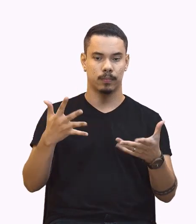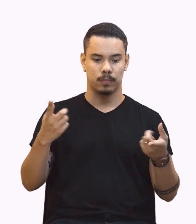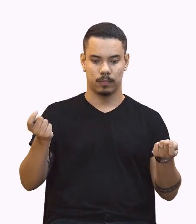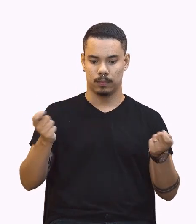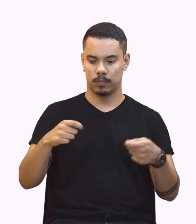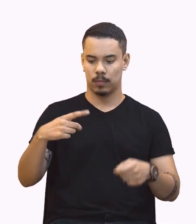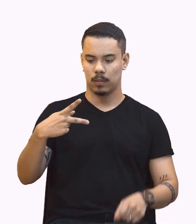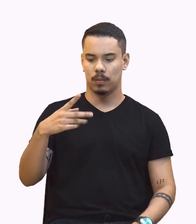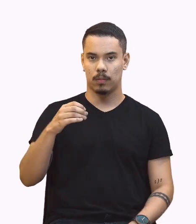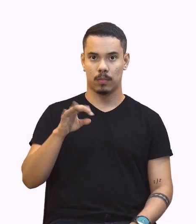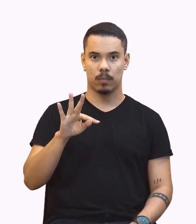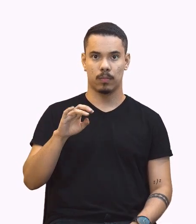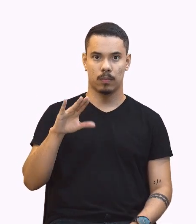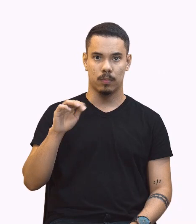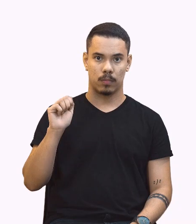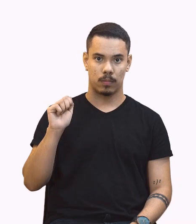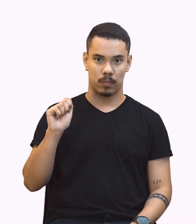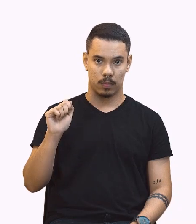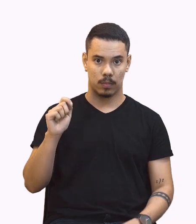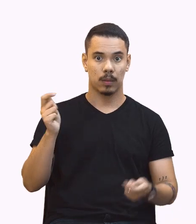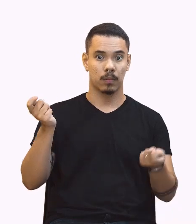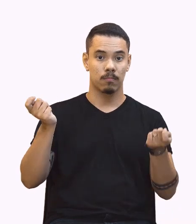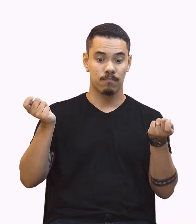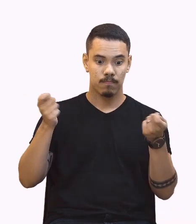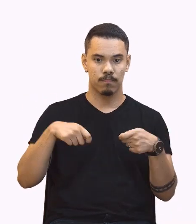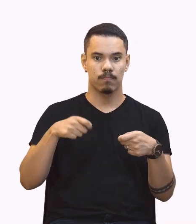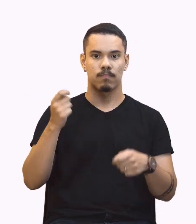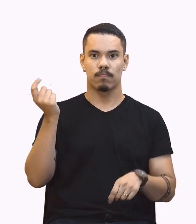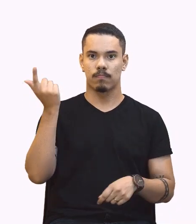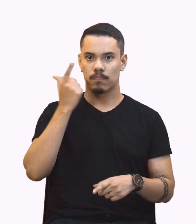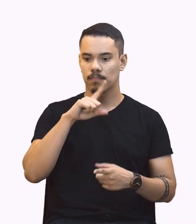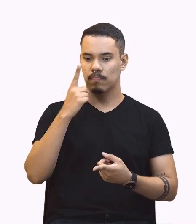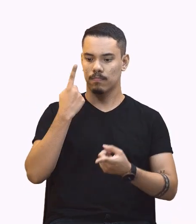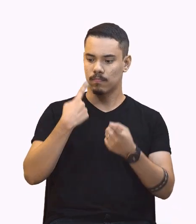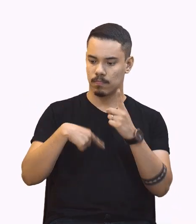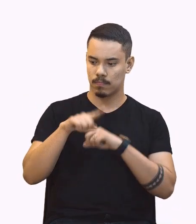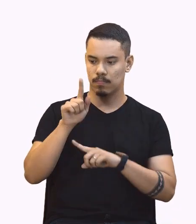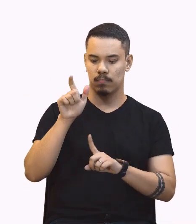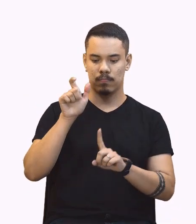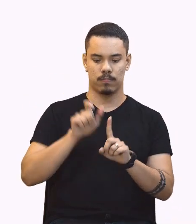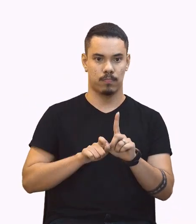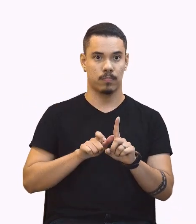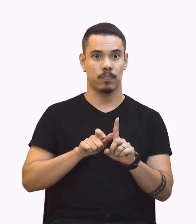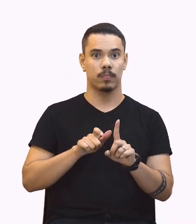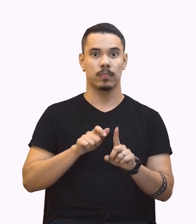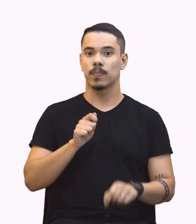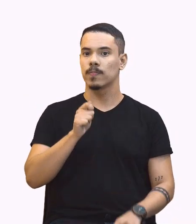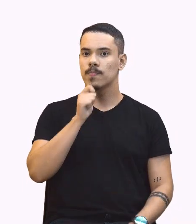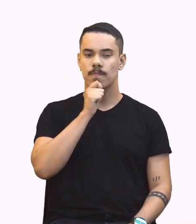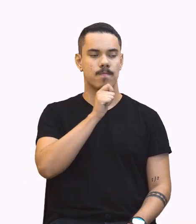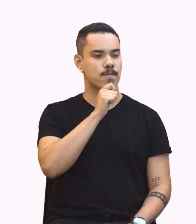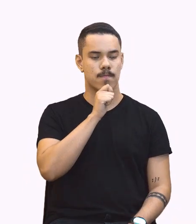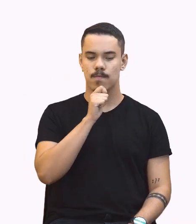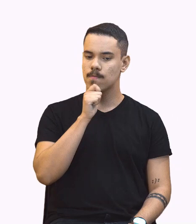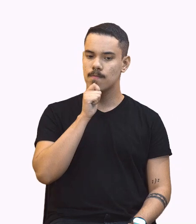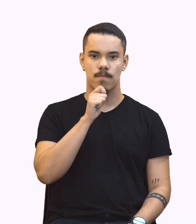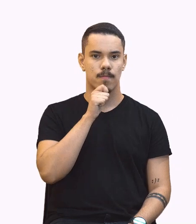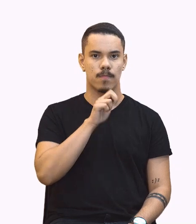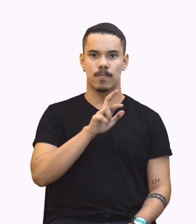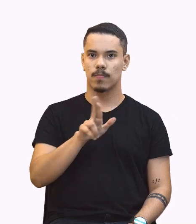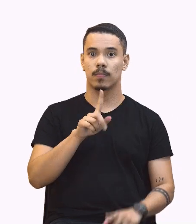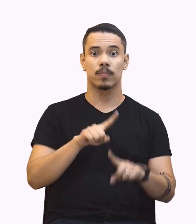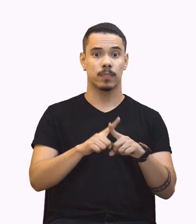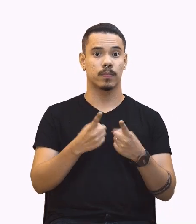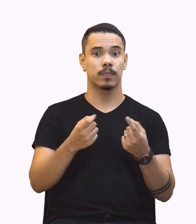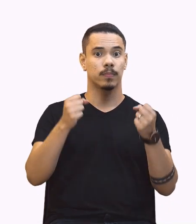potência, a possibilidade do ser, aquilo que ainda não é, mas que